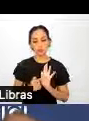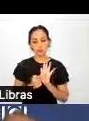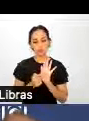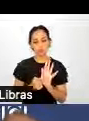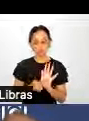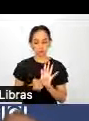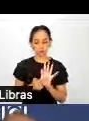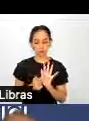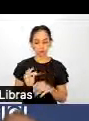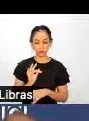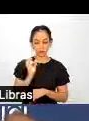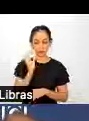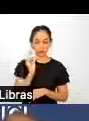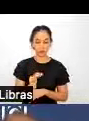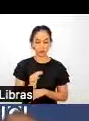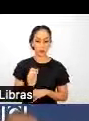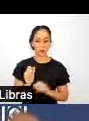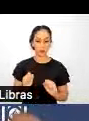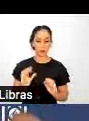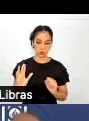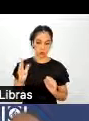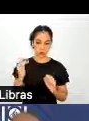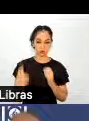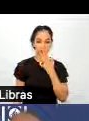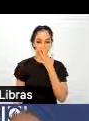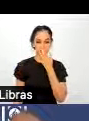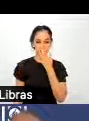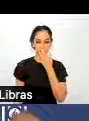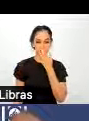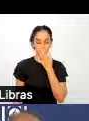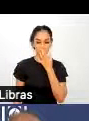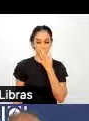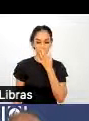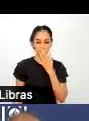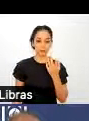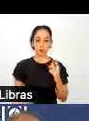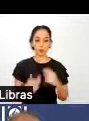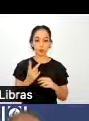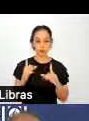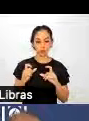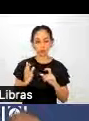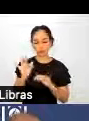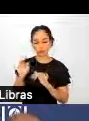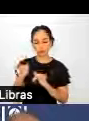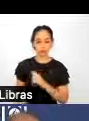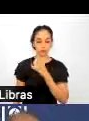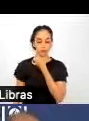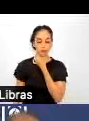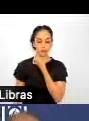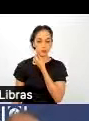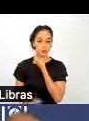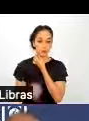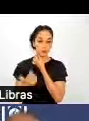um futuro mobiliário que pode acontecer. E aqui são 2 fotos da Times Square já no estágio final. Então, dá para ver